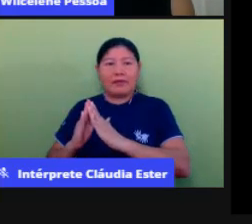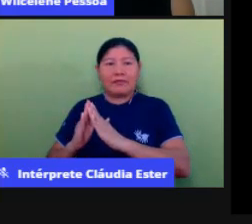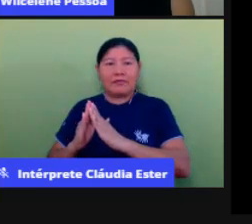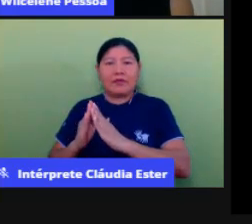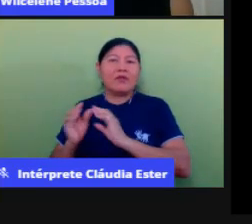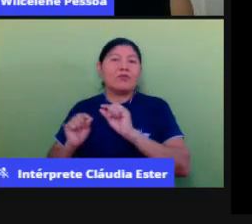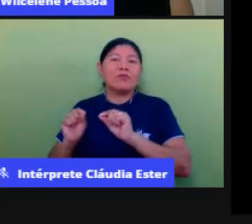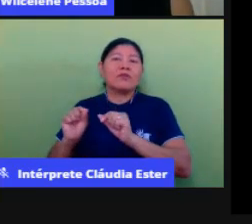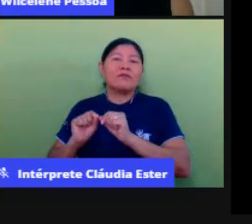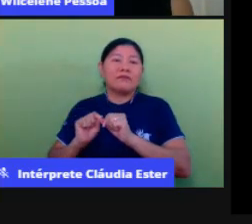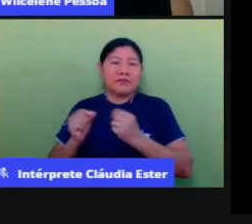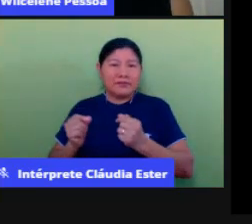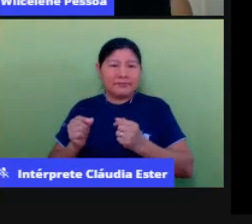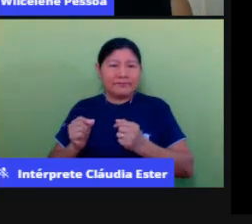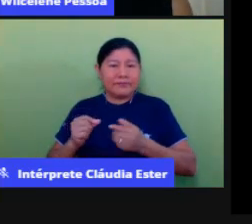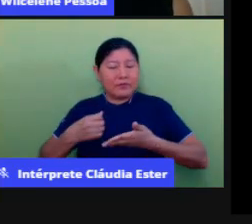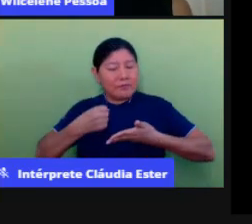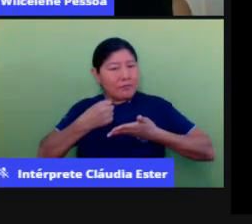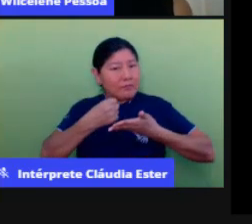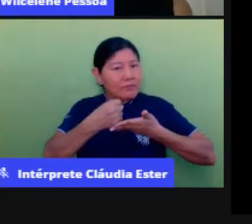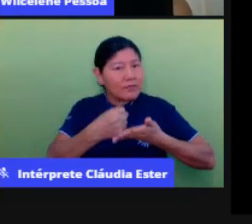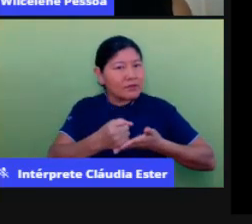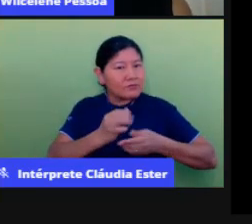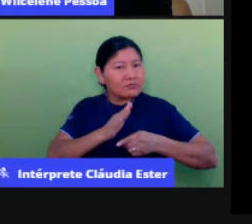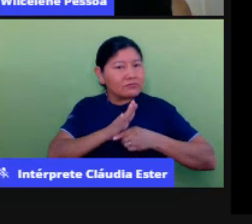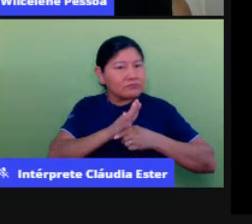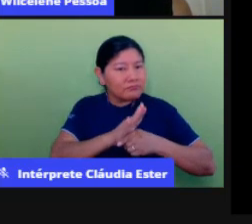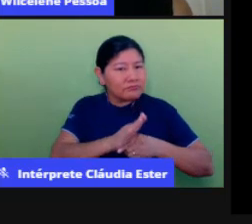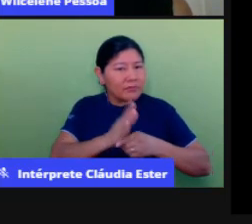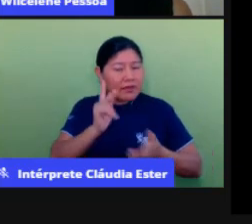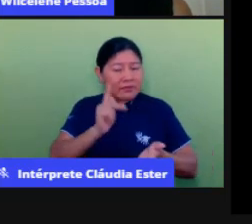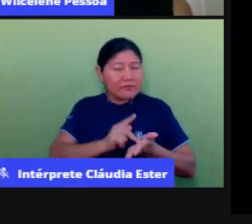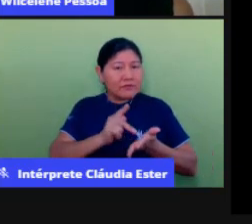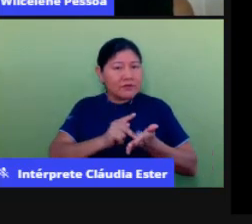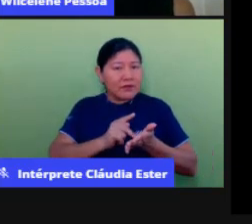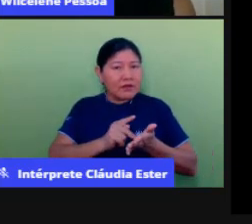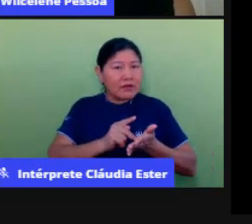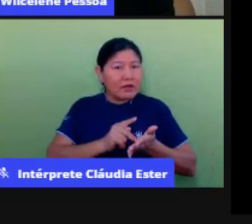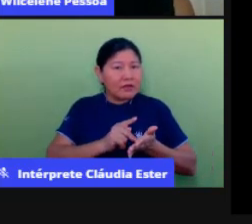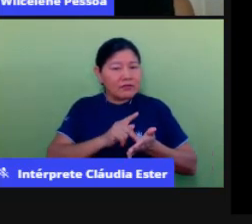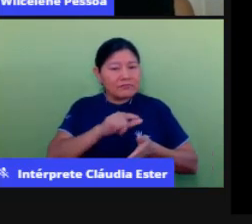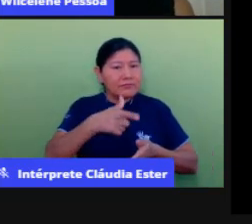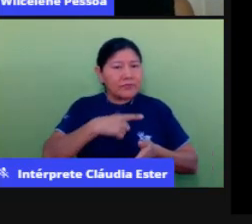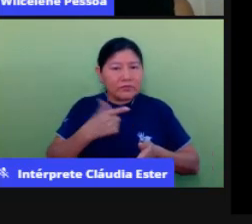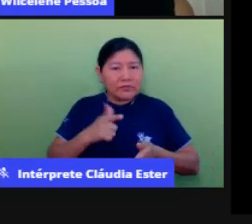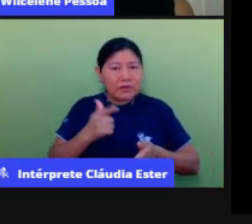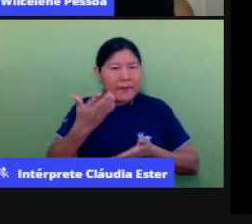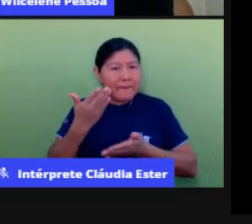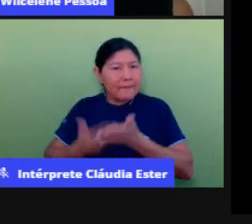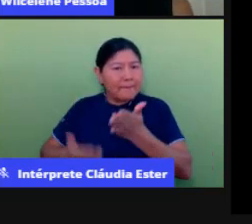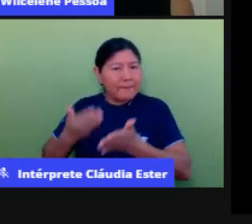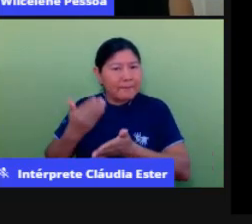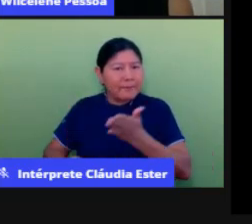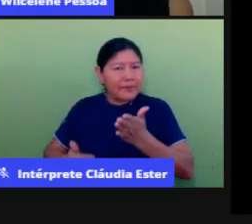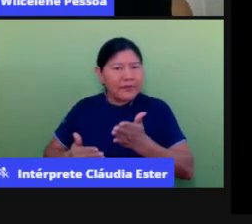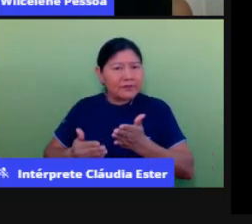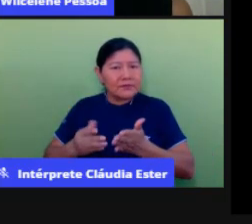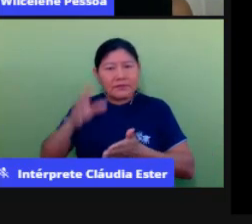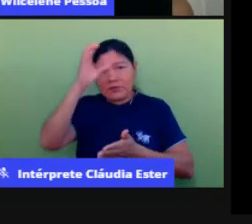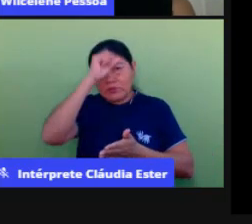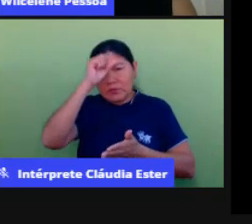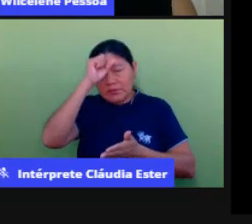com a minimização de eventuais perdas que elas pudessem sofrer, sugeriu-se que as escolas